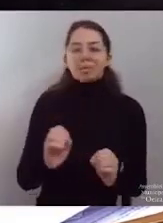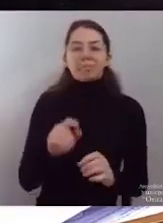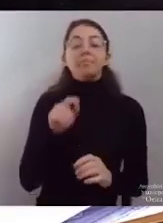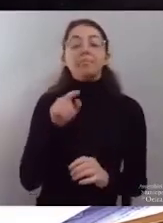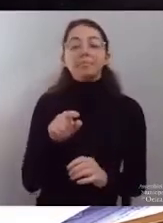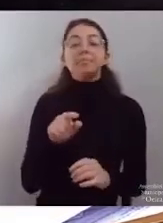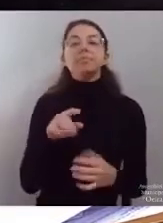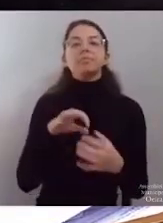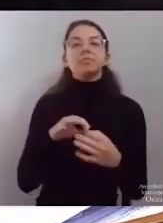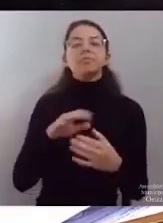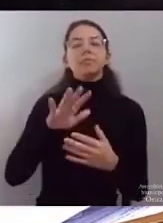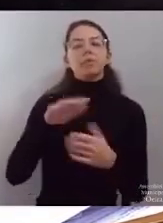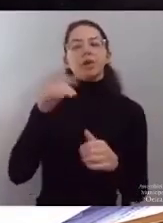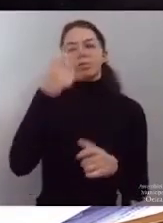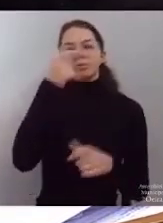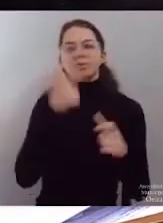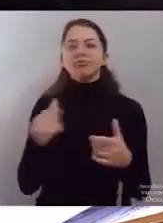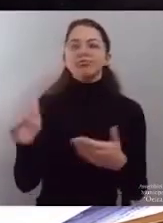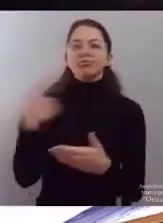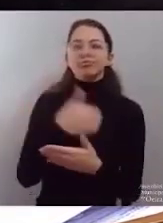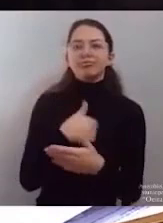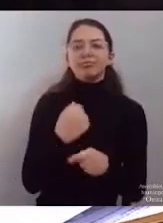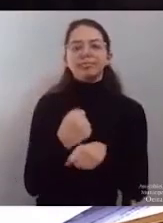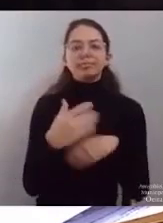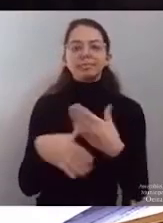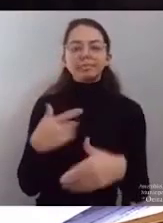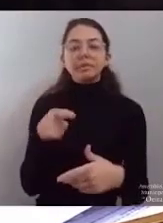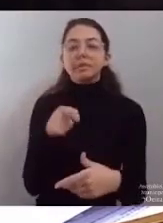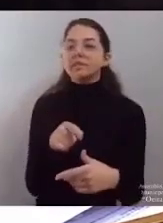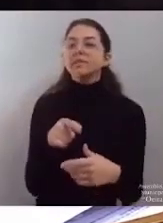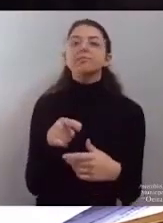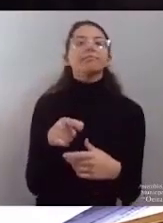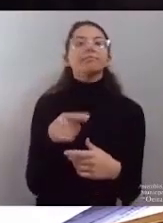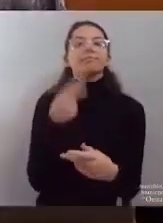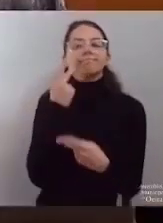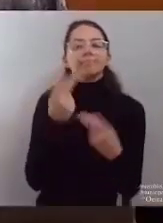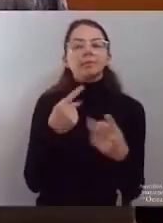de recursos humanos, impedindo a apreciação. Apenas refere que